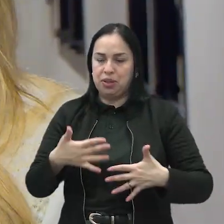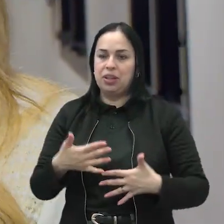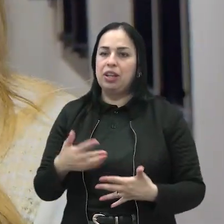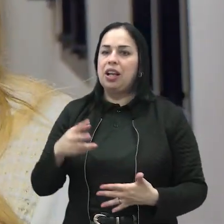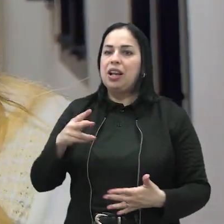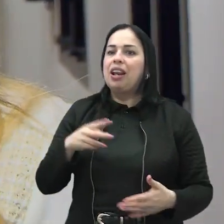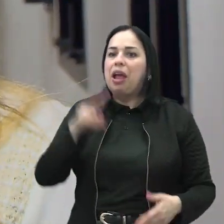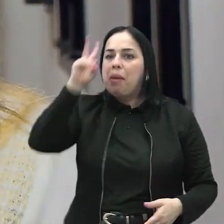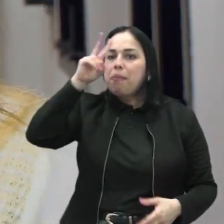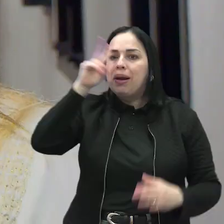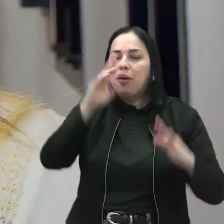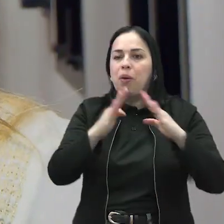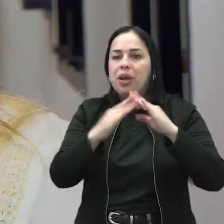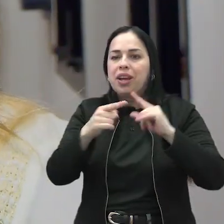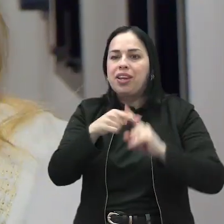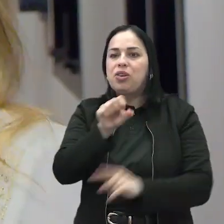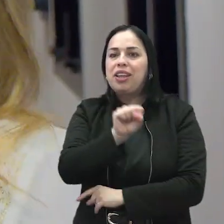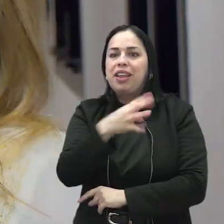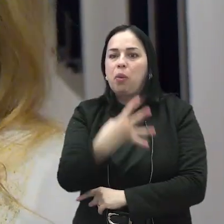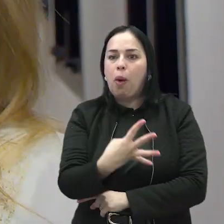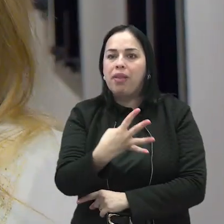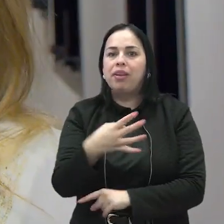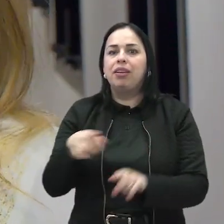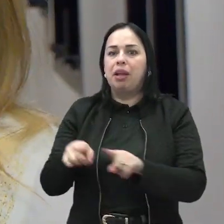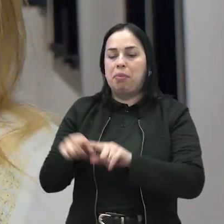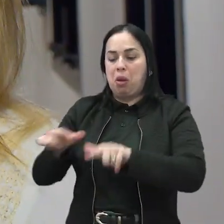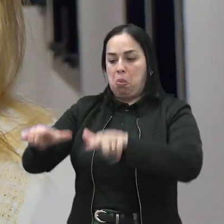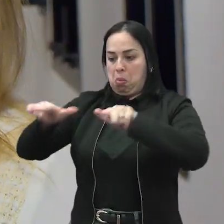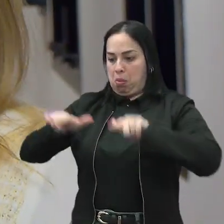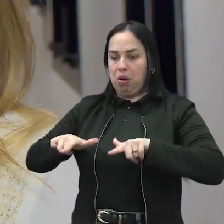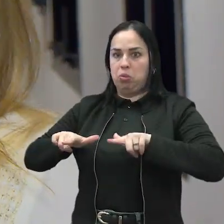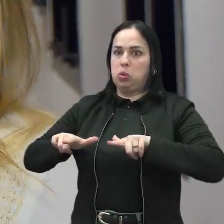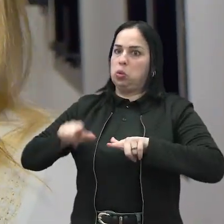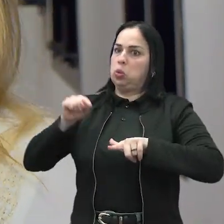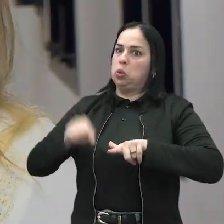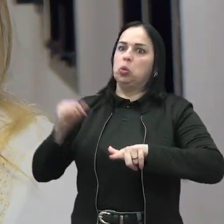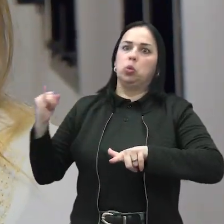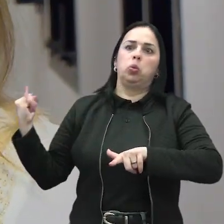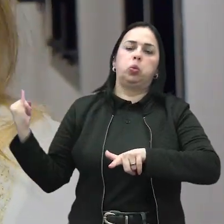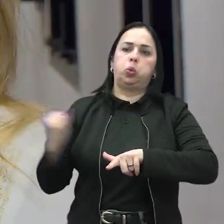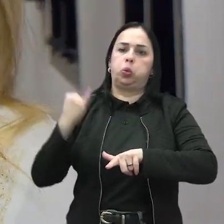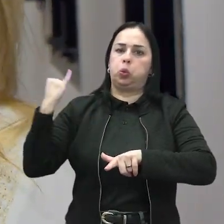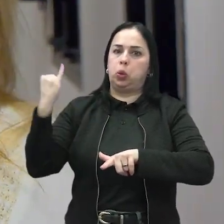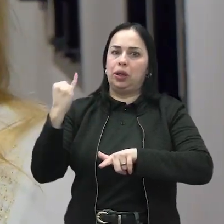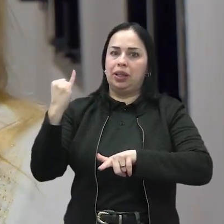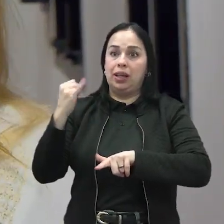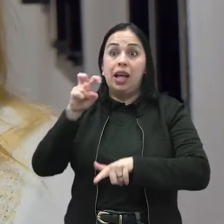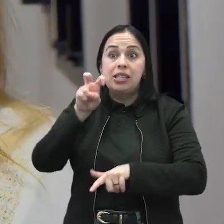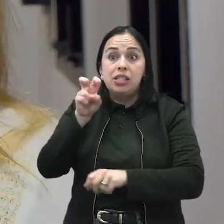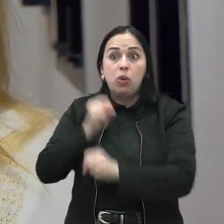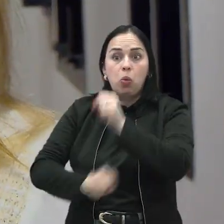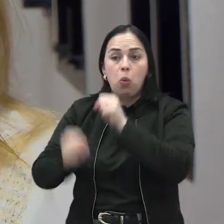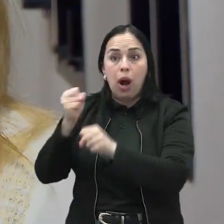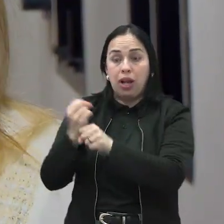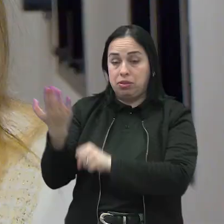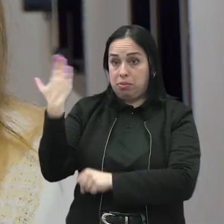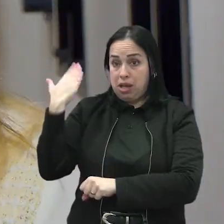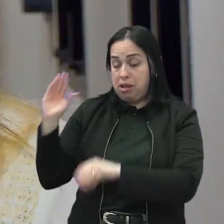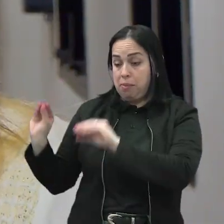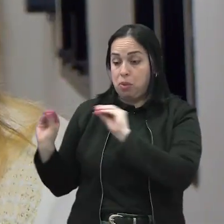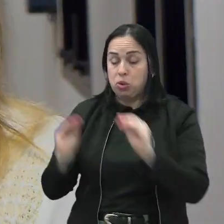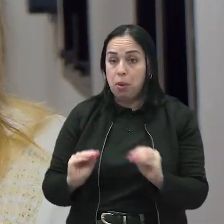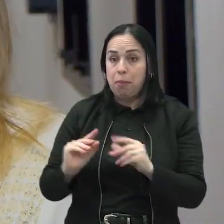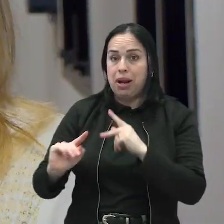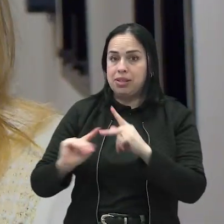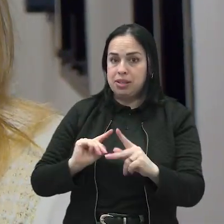os 84 anos da nossa igreja e hoje também recebendo esse título tão importante. Há 5 anos atrás nos mudamos para